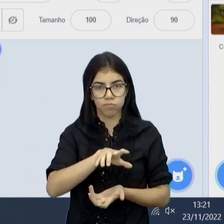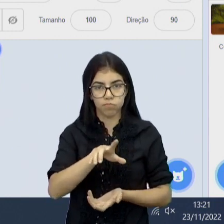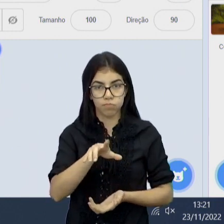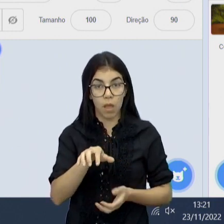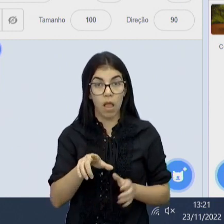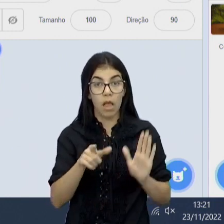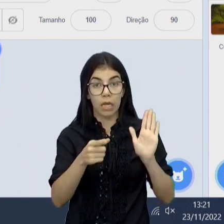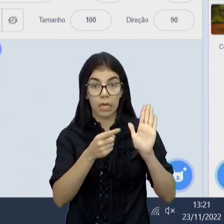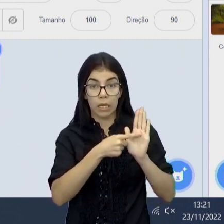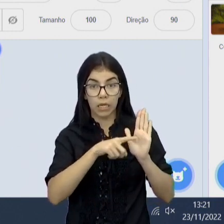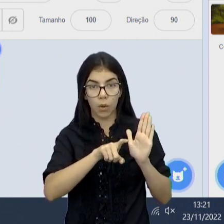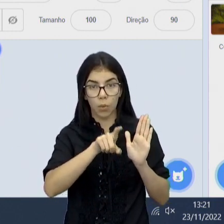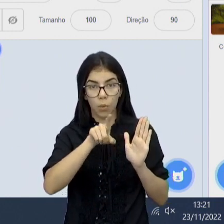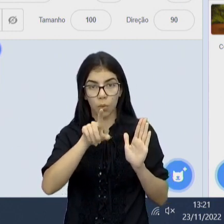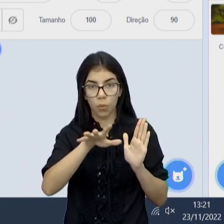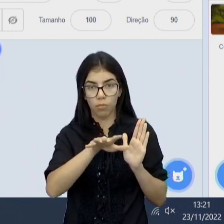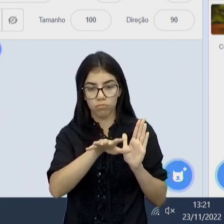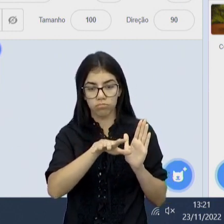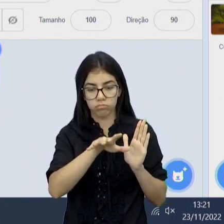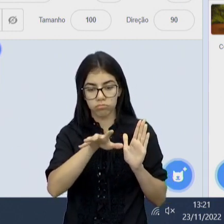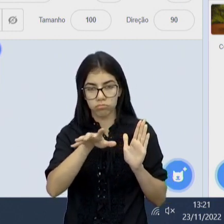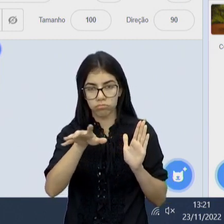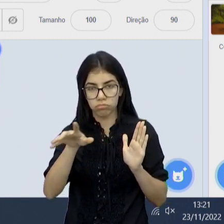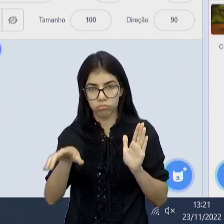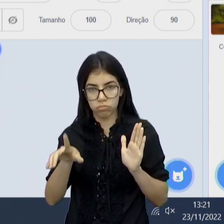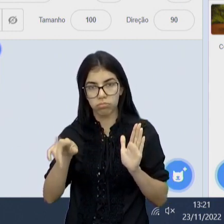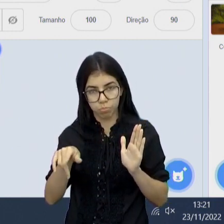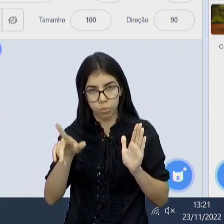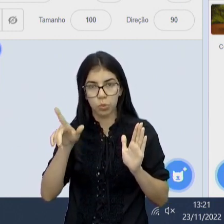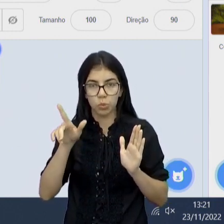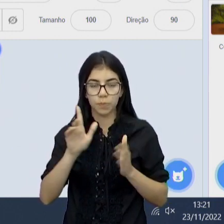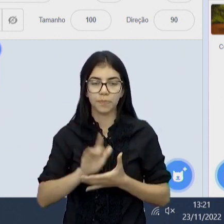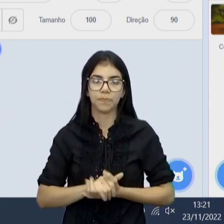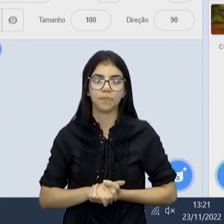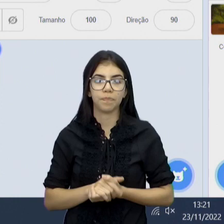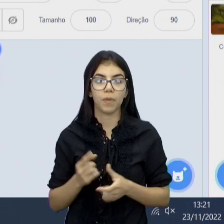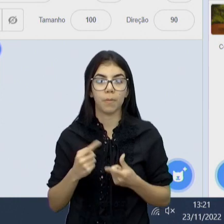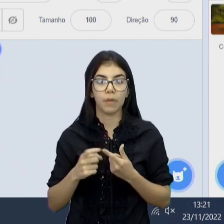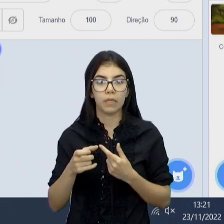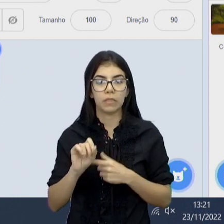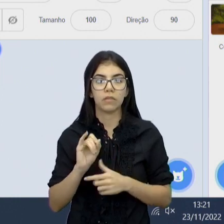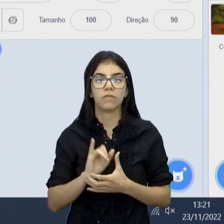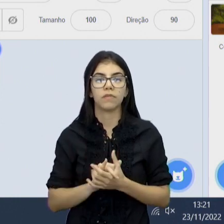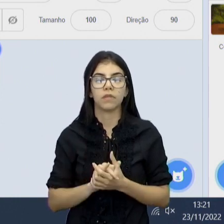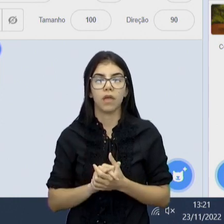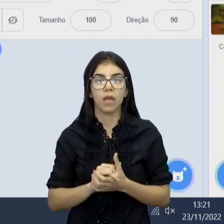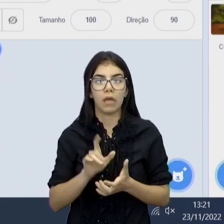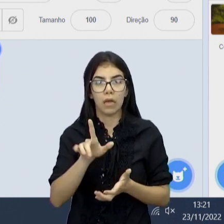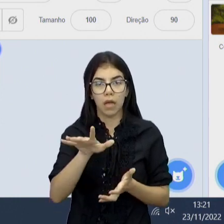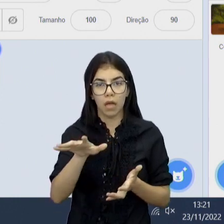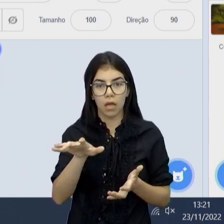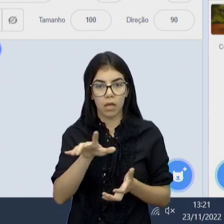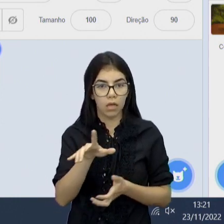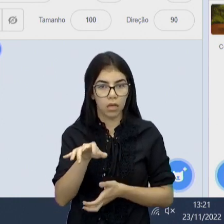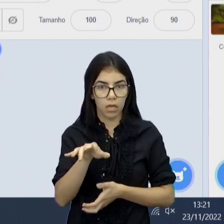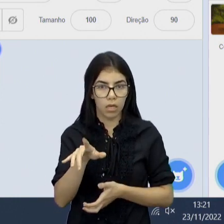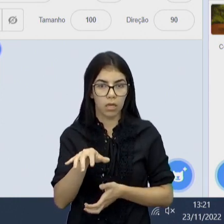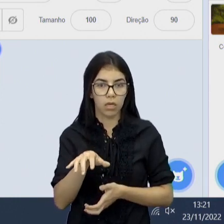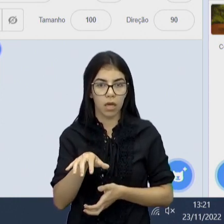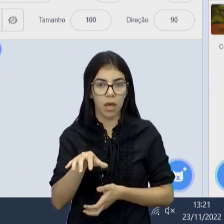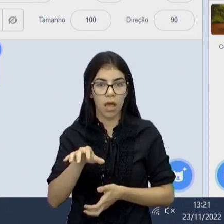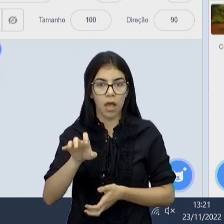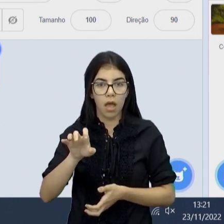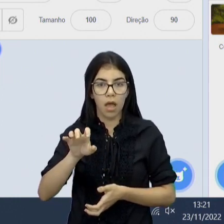Isso, arrasta ele, aí a gente muda se é A ou B. Ah, ok. Tá bom? Arrastado. Porque se você clicar, pode soltar aí, se você clicar na setinha ali, ó, do lado direito,